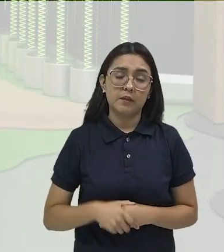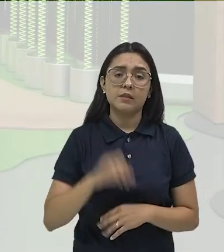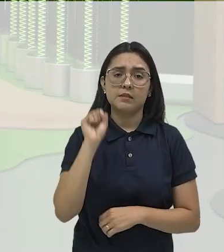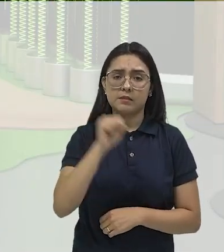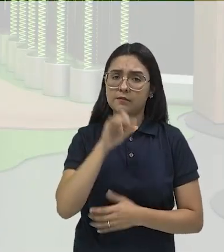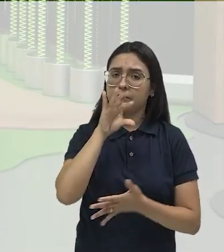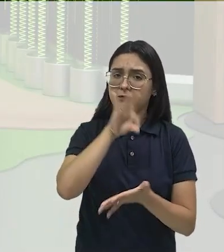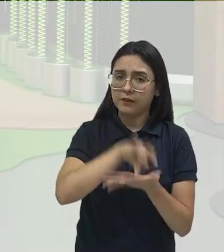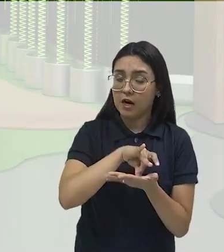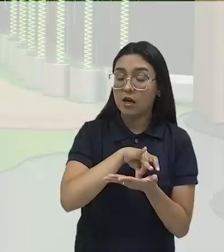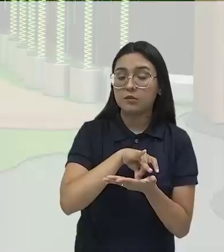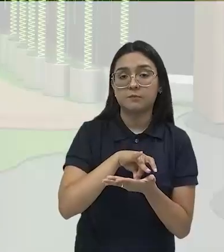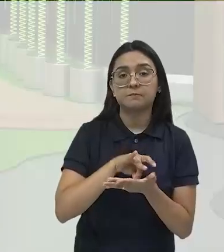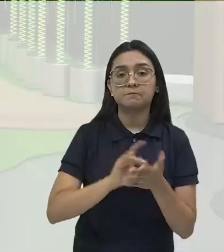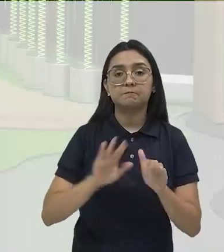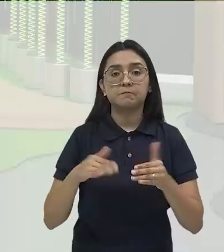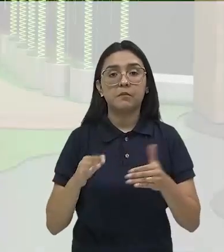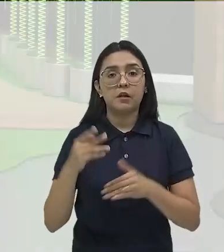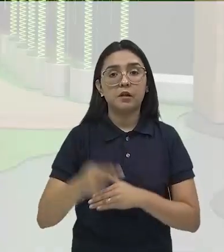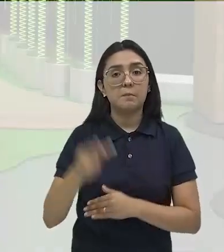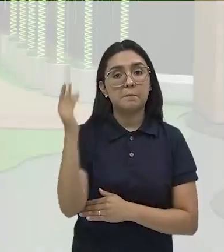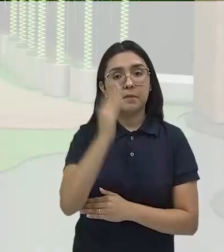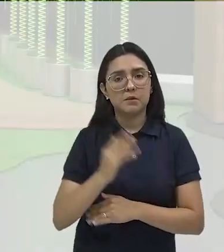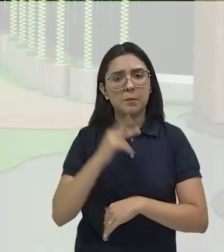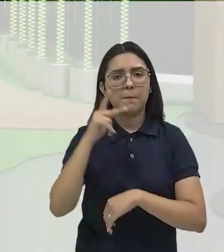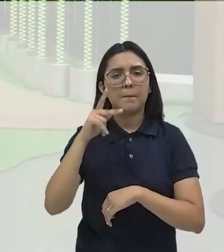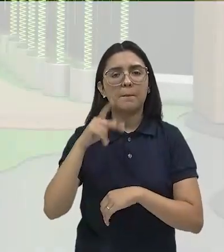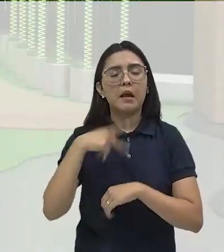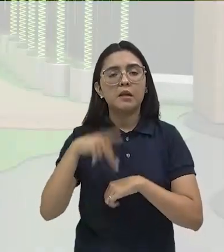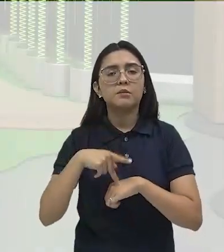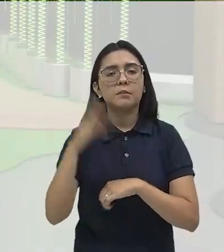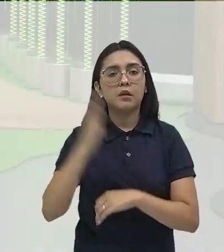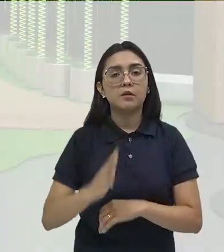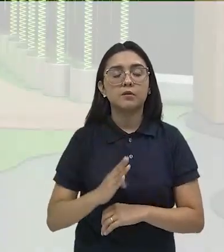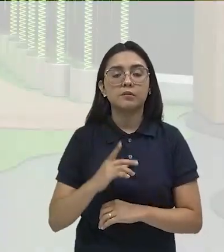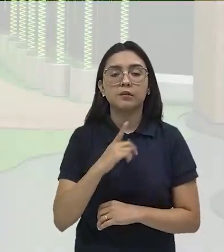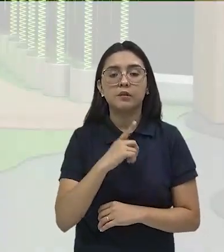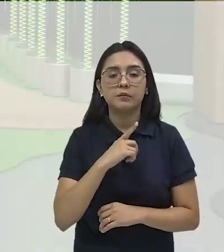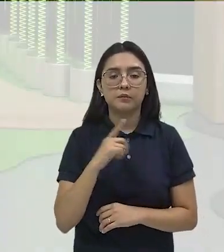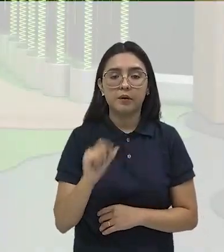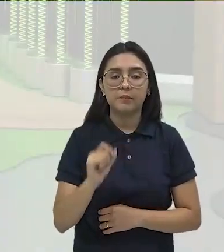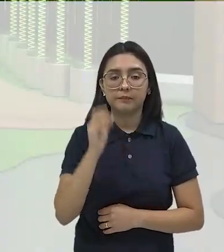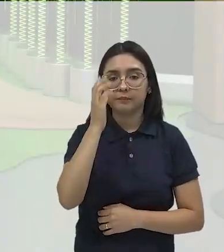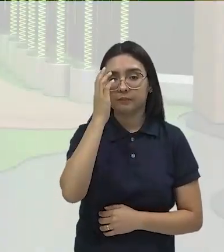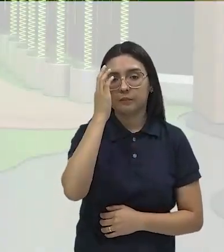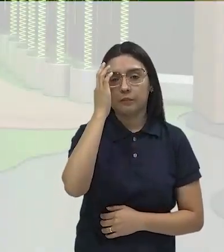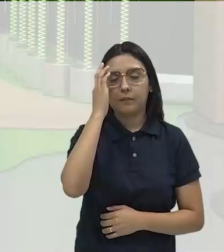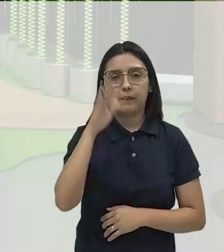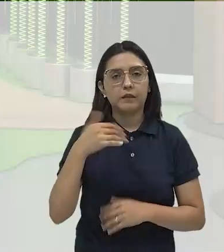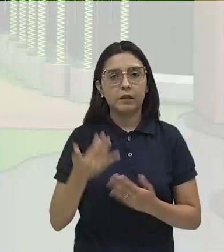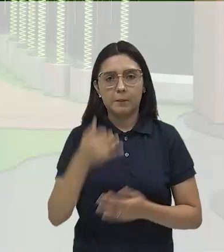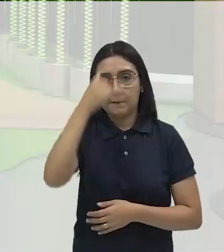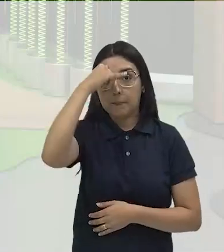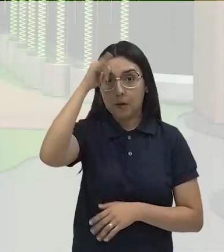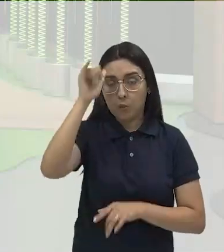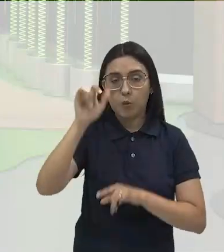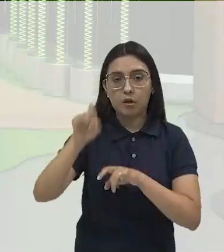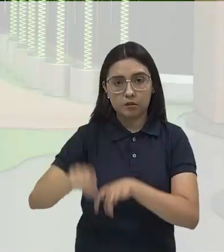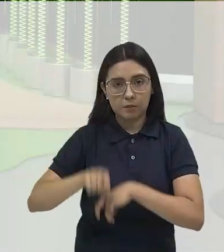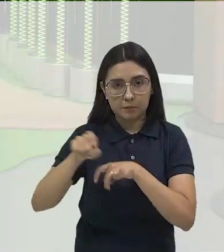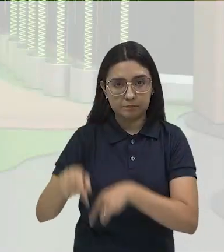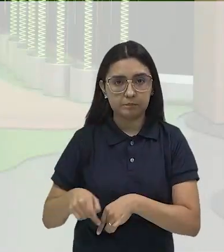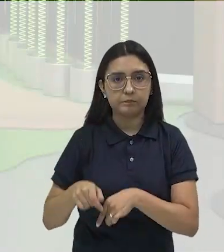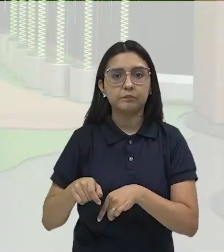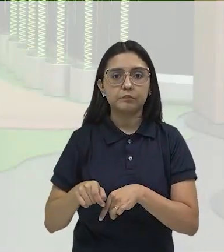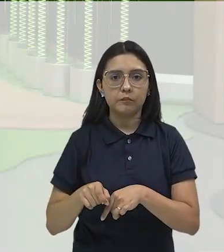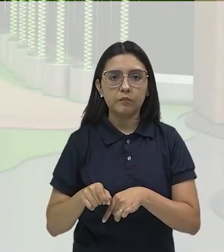com certeza. E o nosso país, ele tem como, tanto a pecuária quanto a